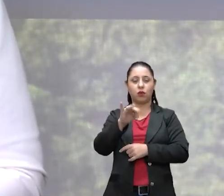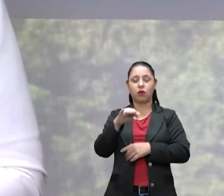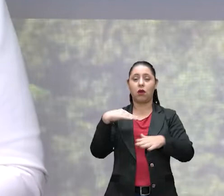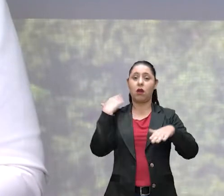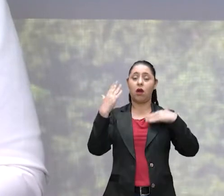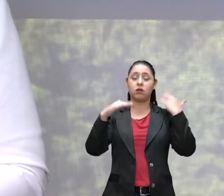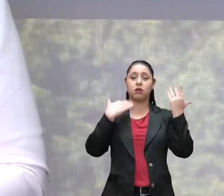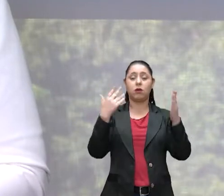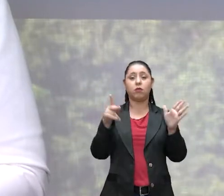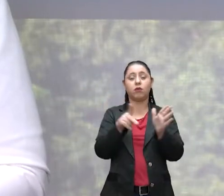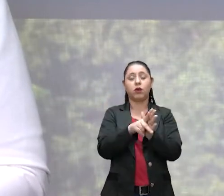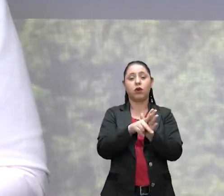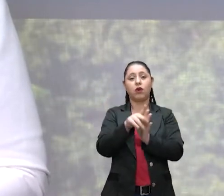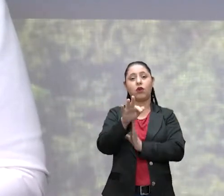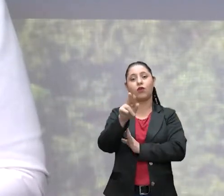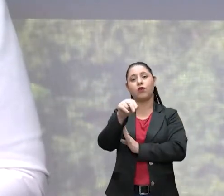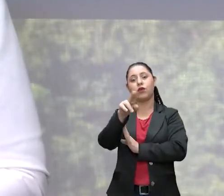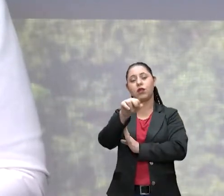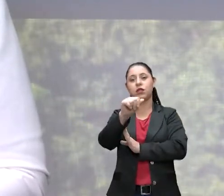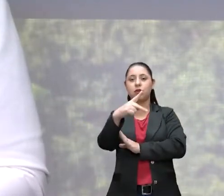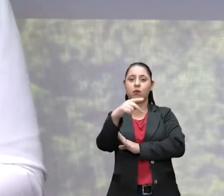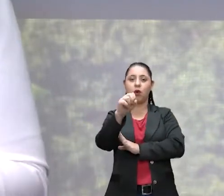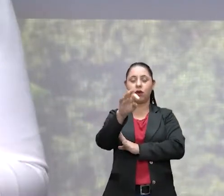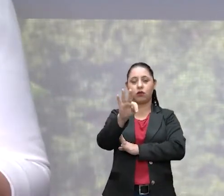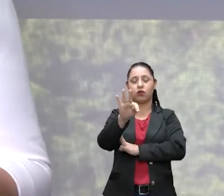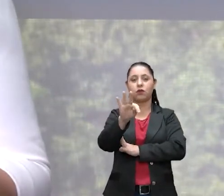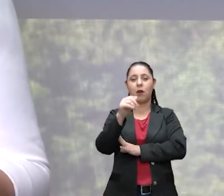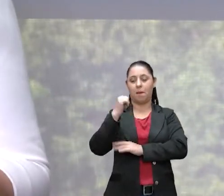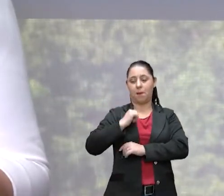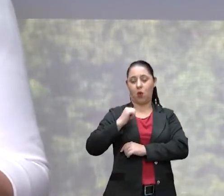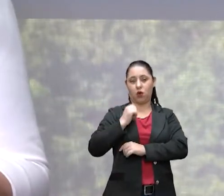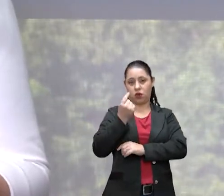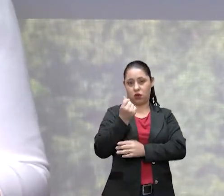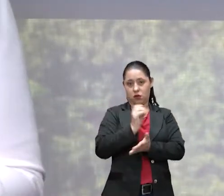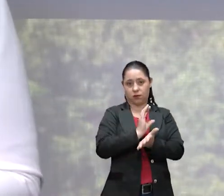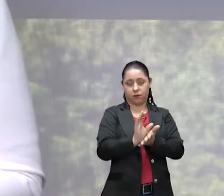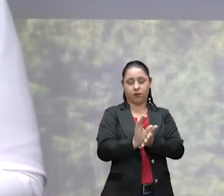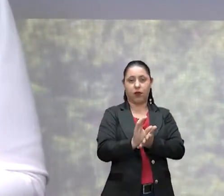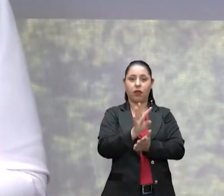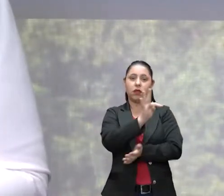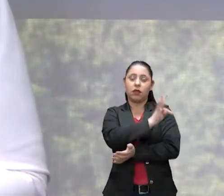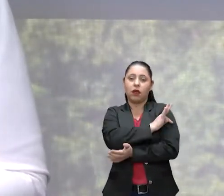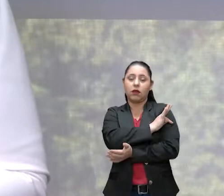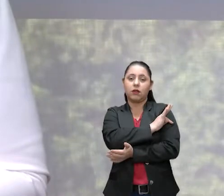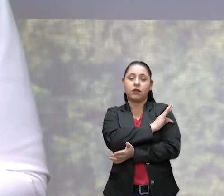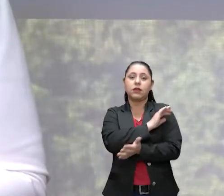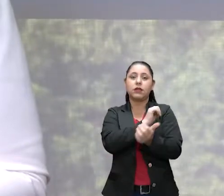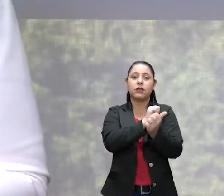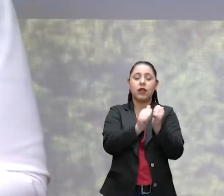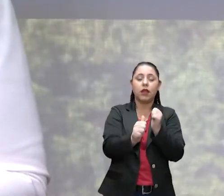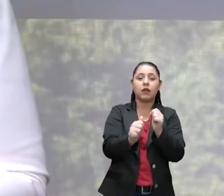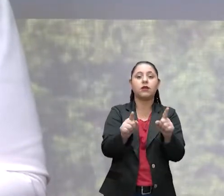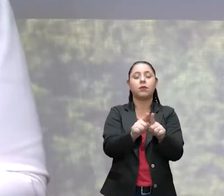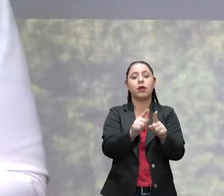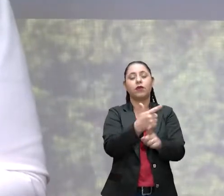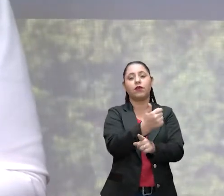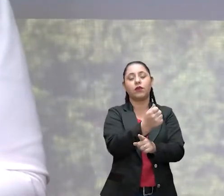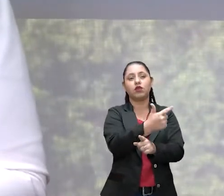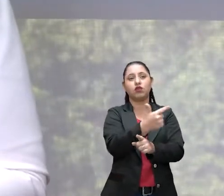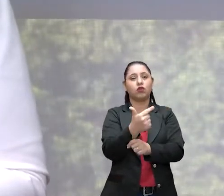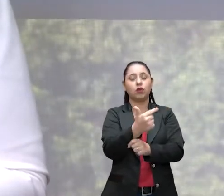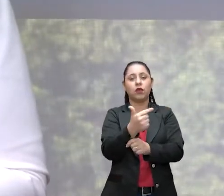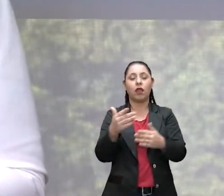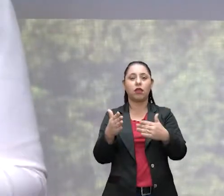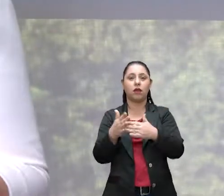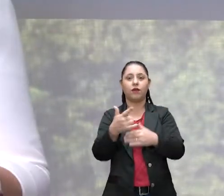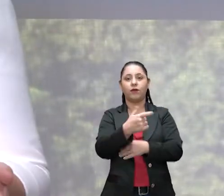Lazer de Mato Grosso do Sul, Funda Esporte MS, lançou a Bolsa Atleta e Bolsa Técnico 2022 a